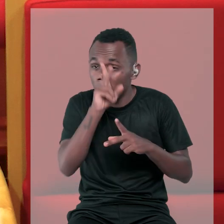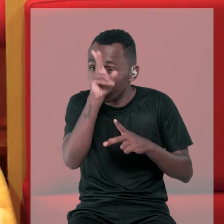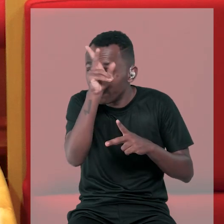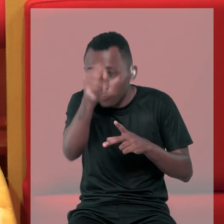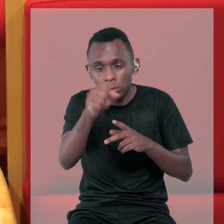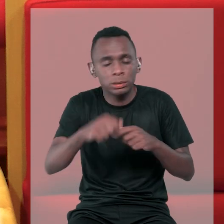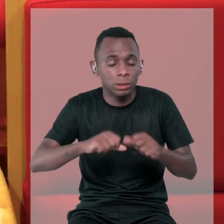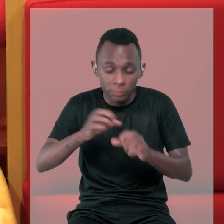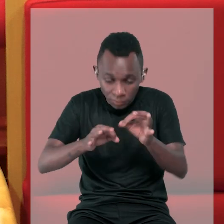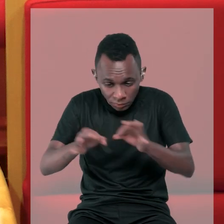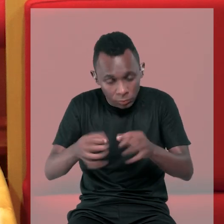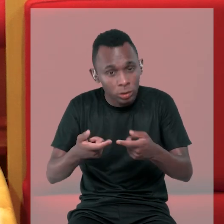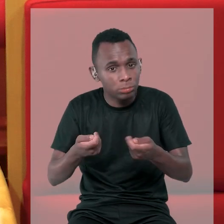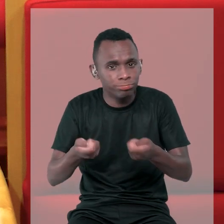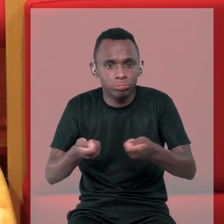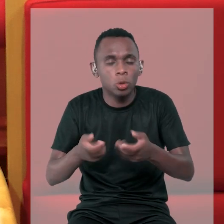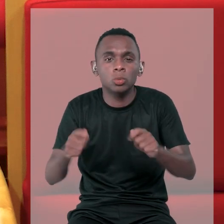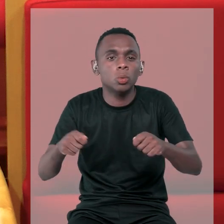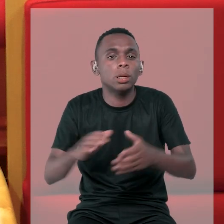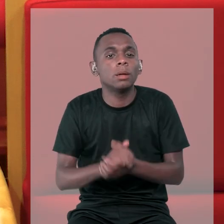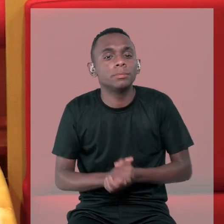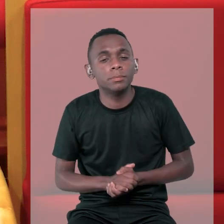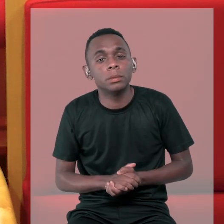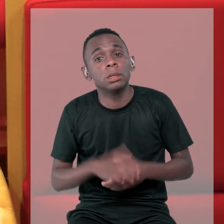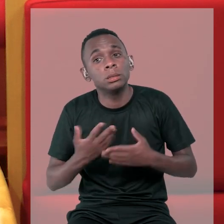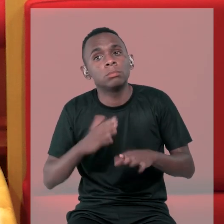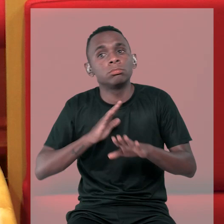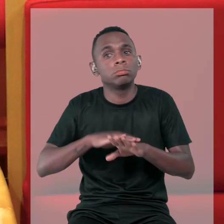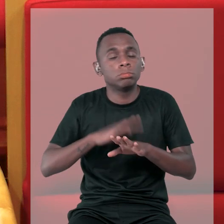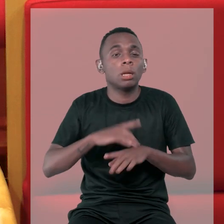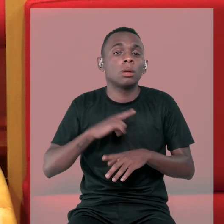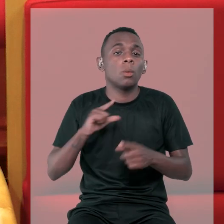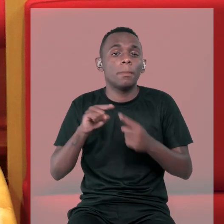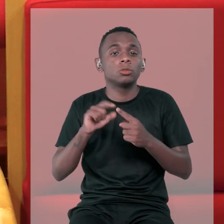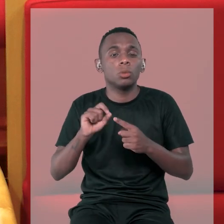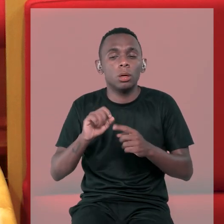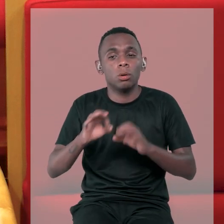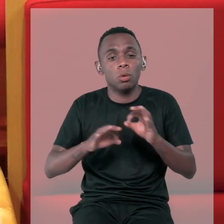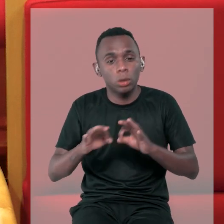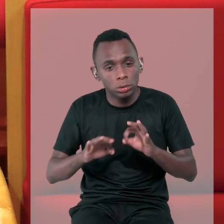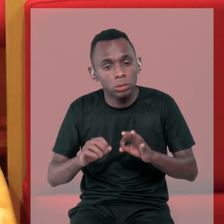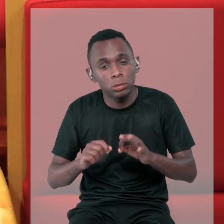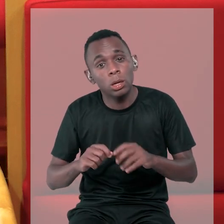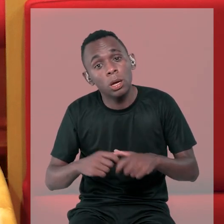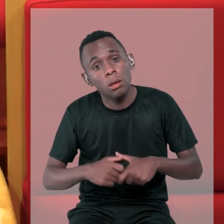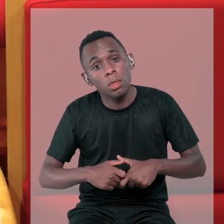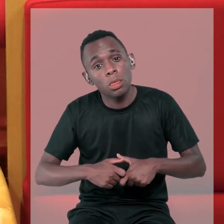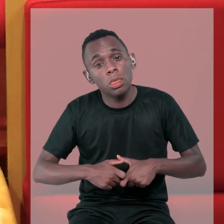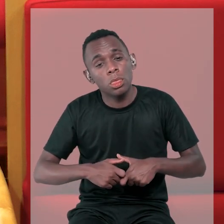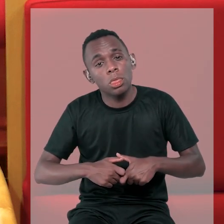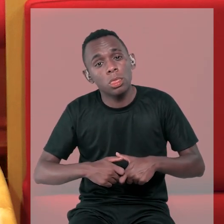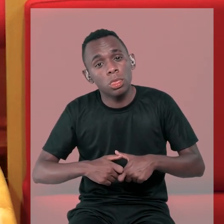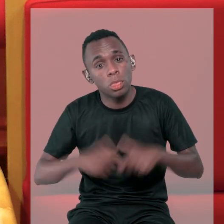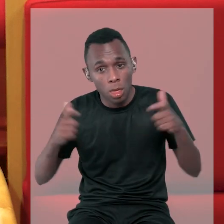política tem, às vezes, a pretensão de dominar, e muitas vezes a fortuna acaba